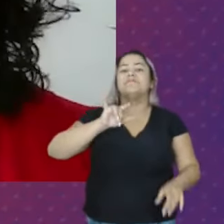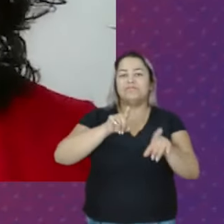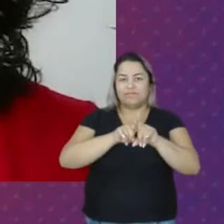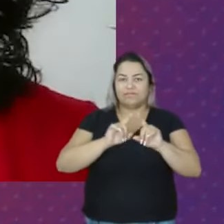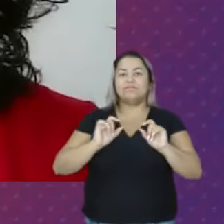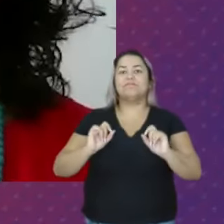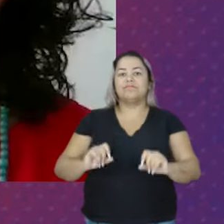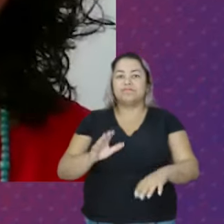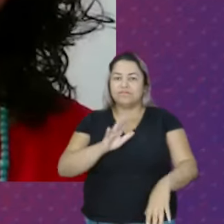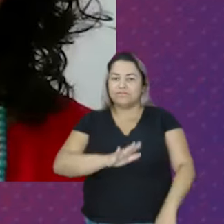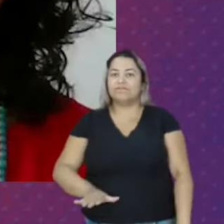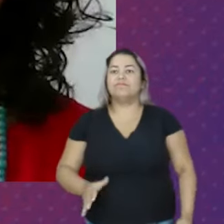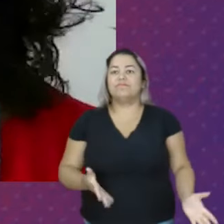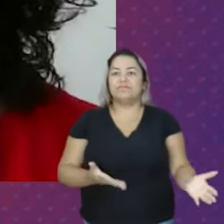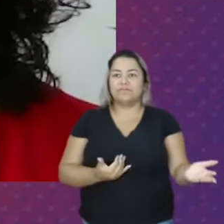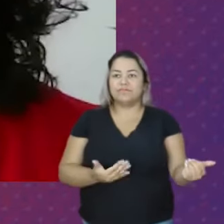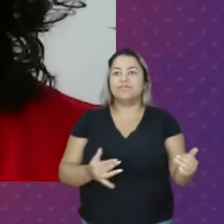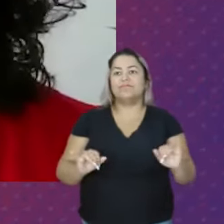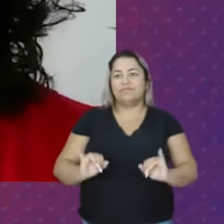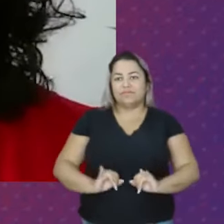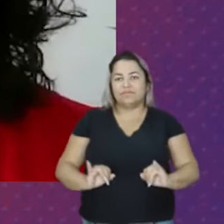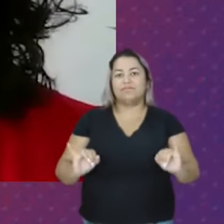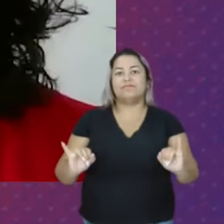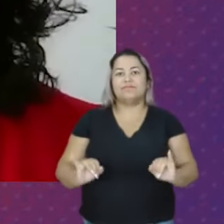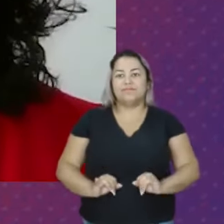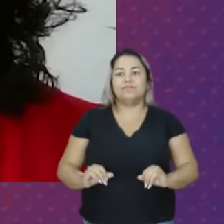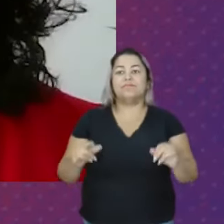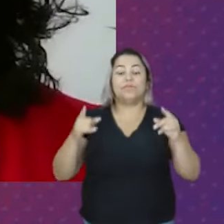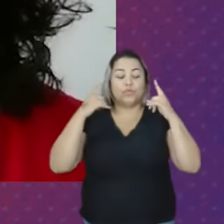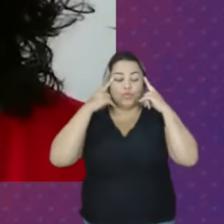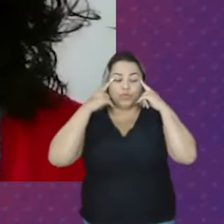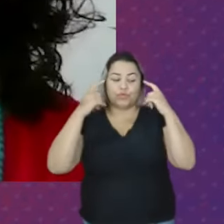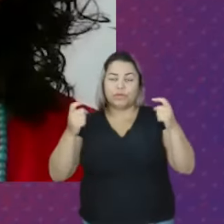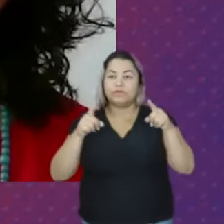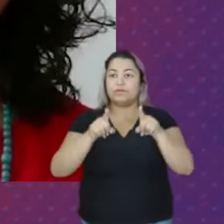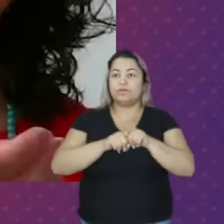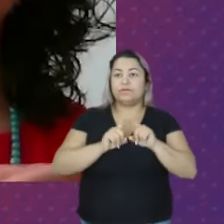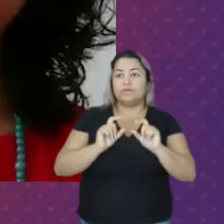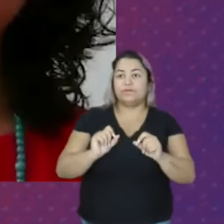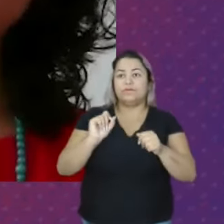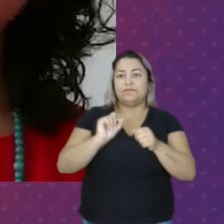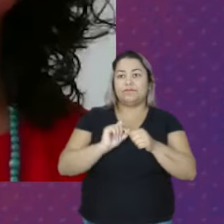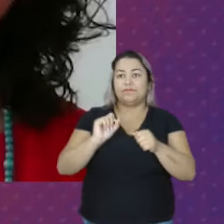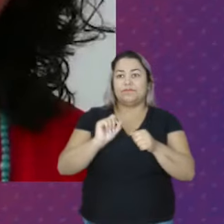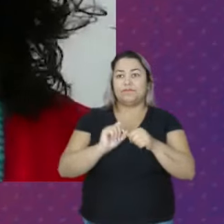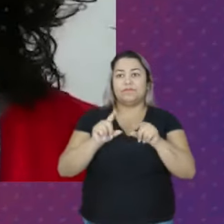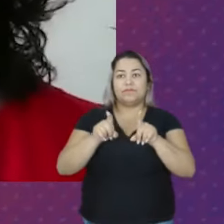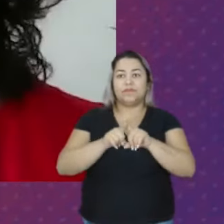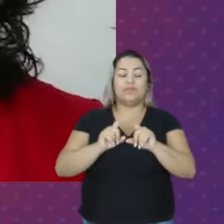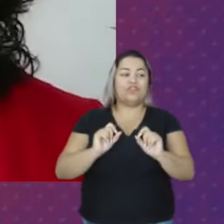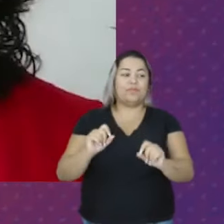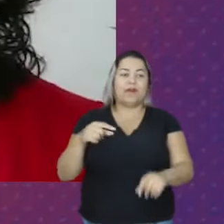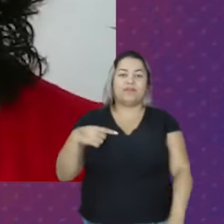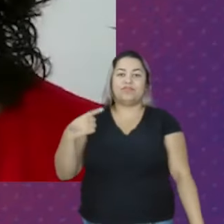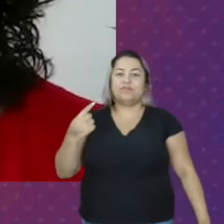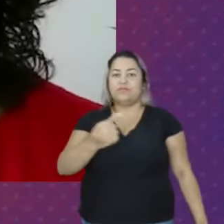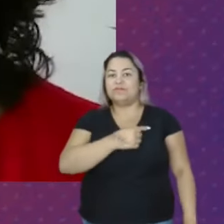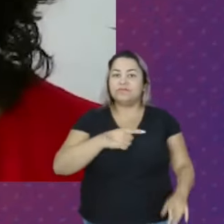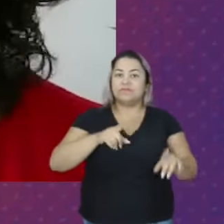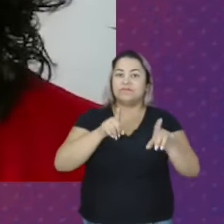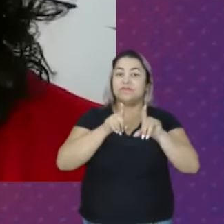revitimização de criança e adolescente que sofreu uma violência e de se fazer a proteção dessa criança e